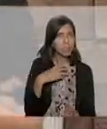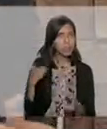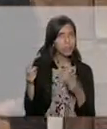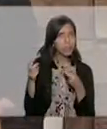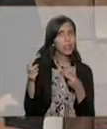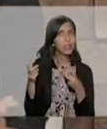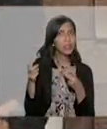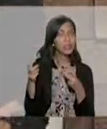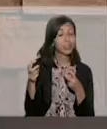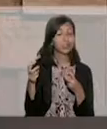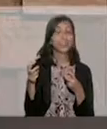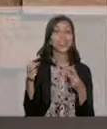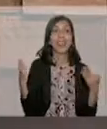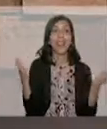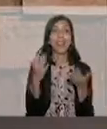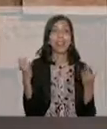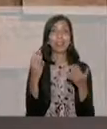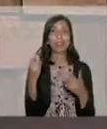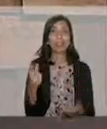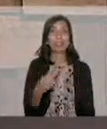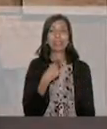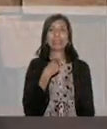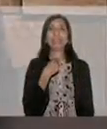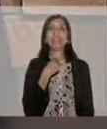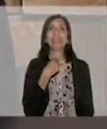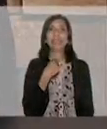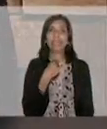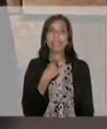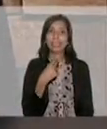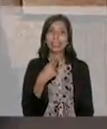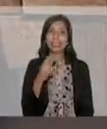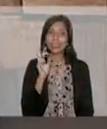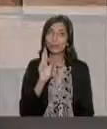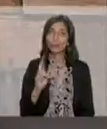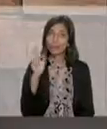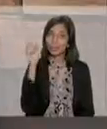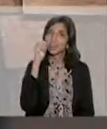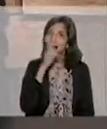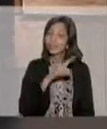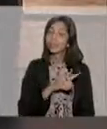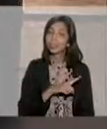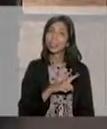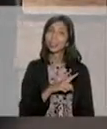pensa? Ai, meu Deus, agora você como é que fala, né? Você me apertou, você me abraçou.